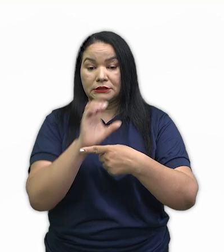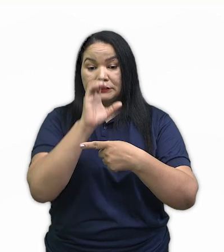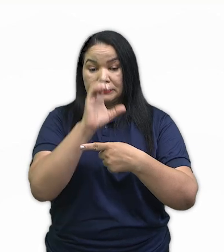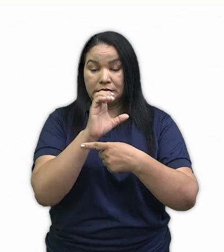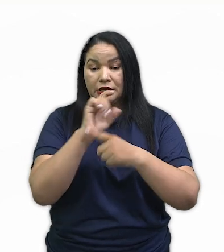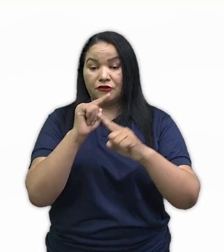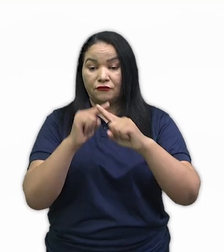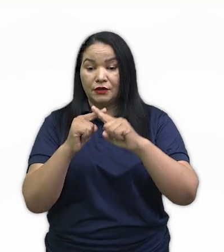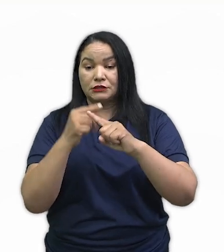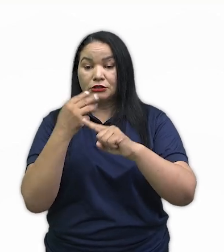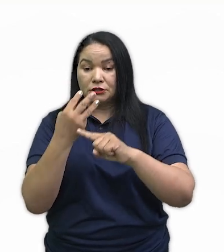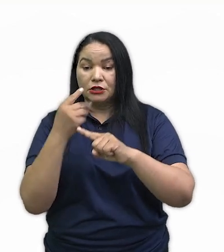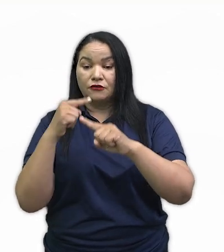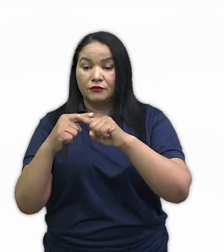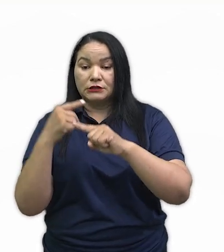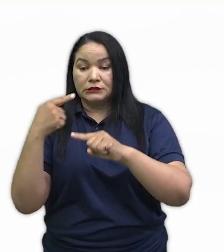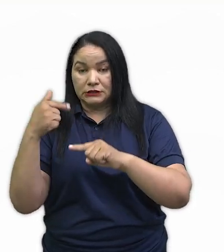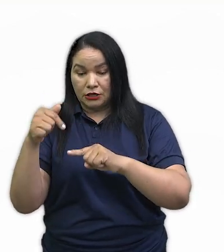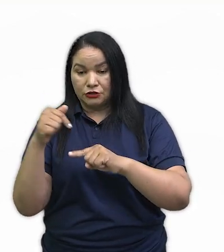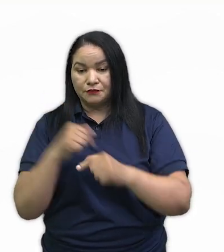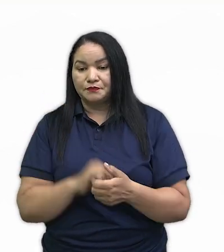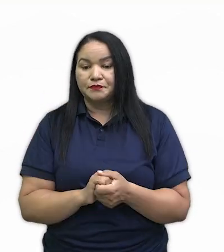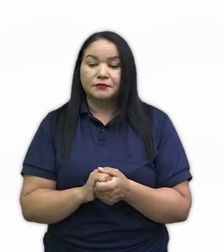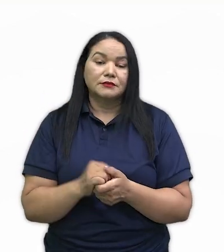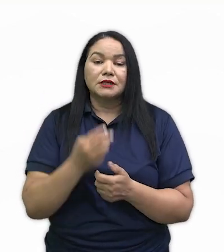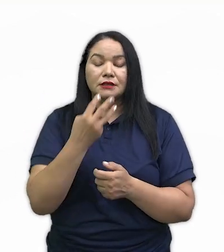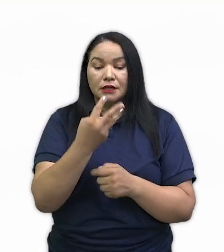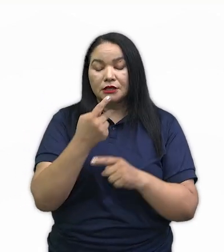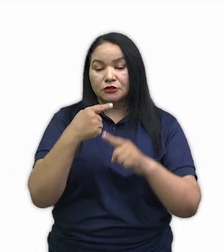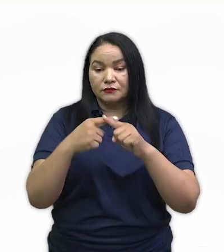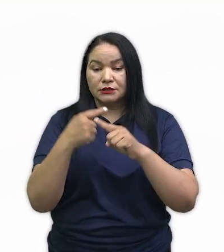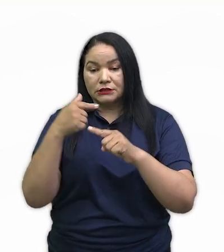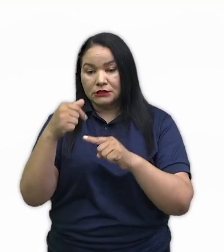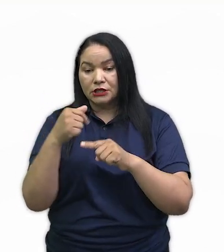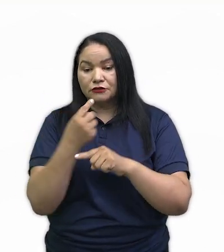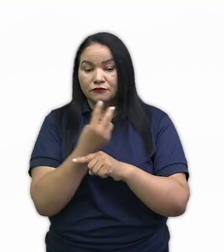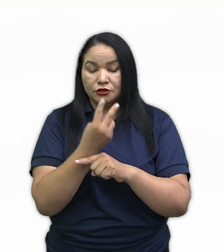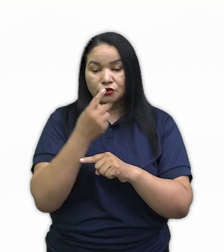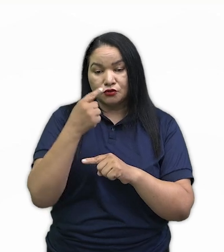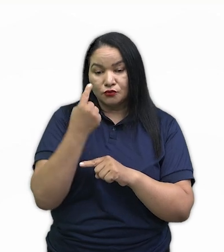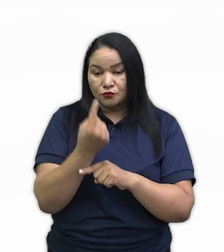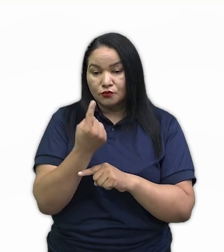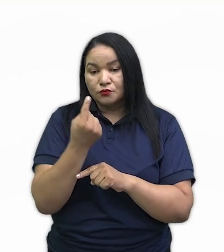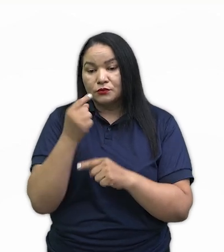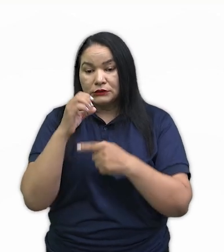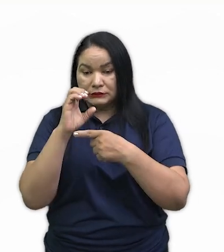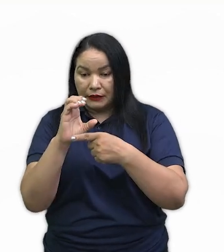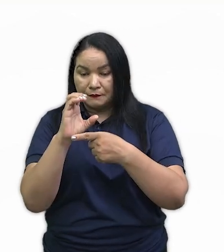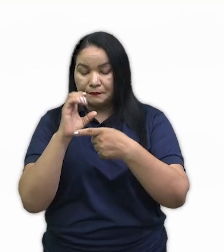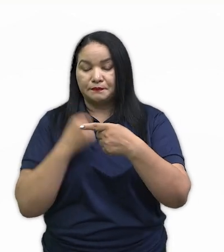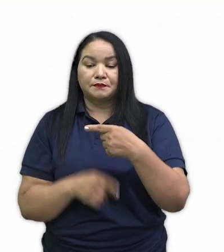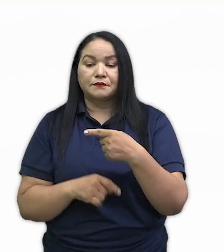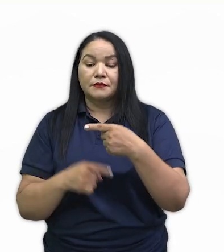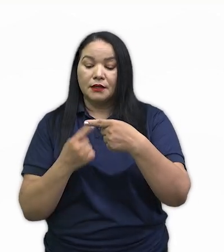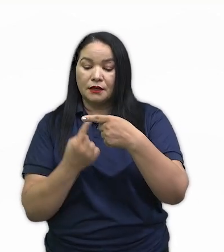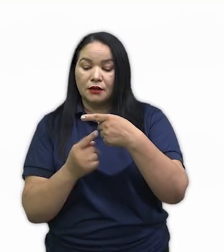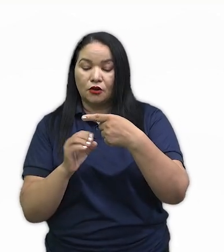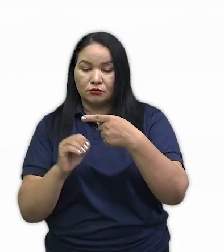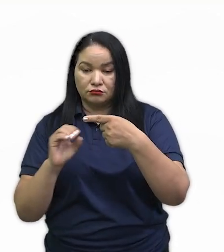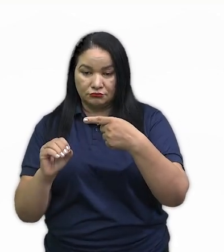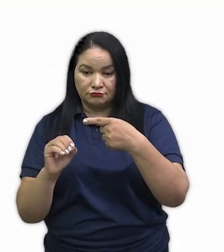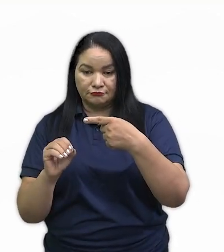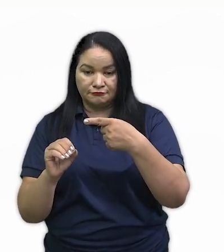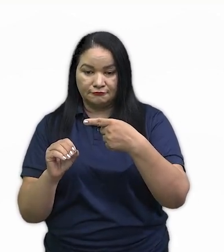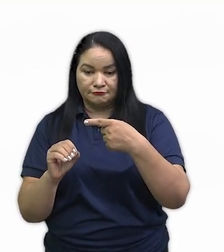3 com 7. 3 vezes 7 é 21, então teremos 21C. Isso aqui igual a